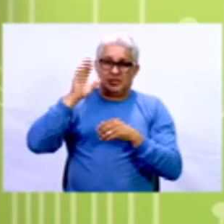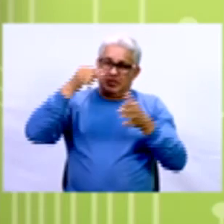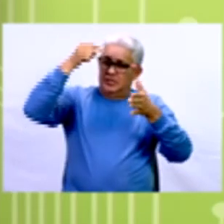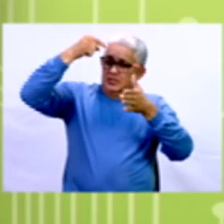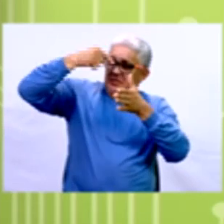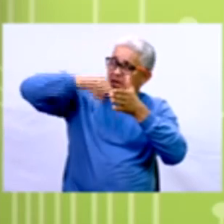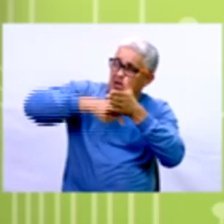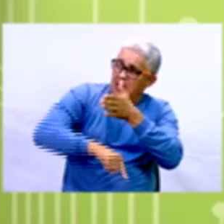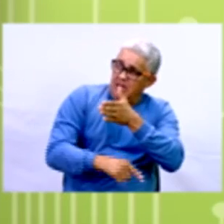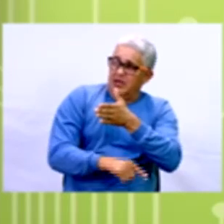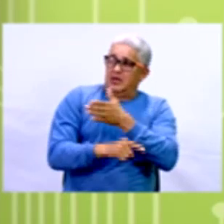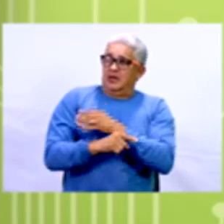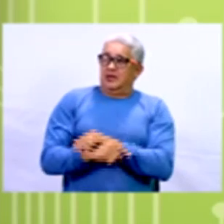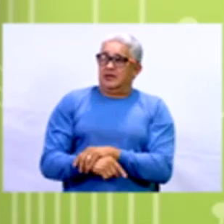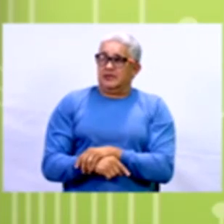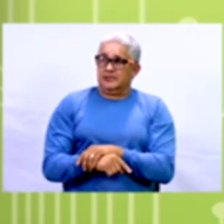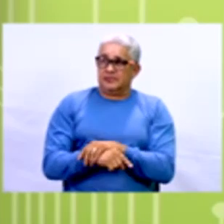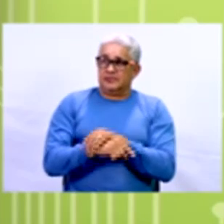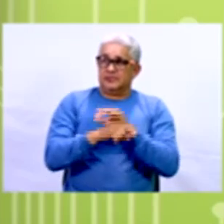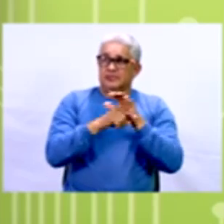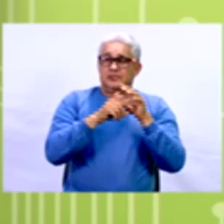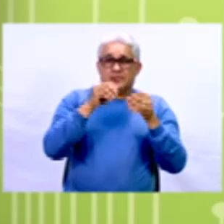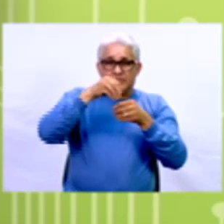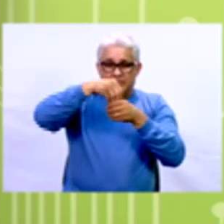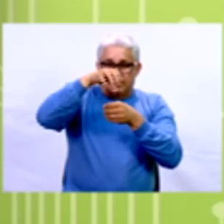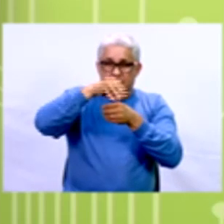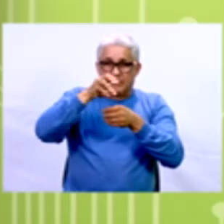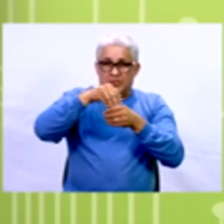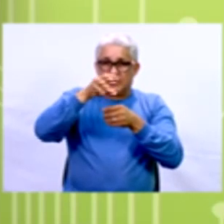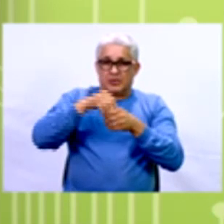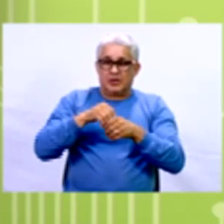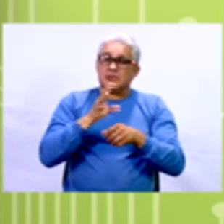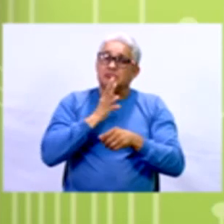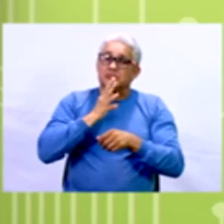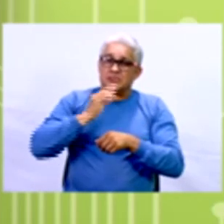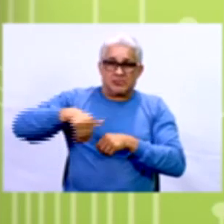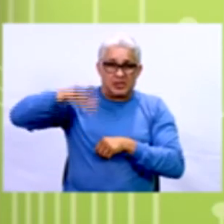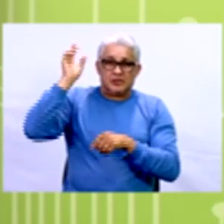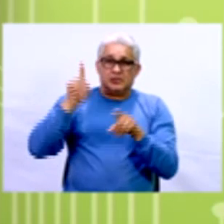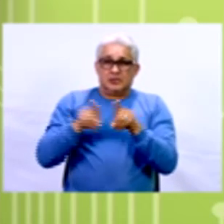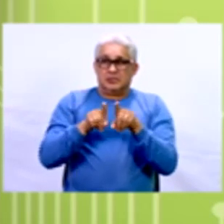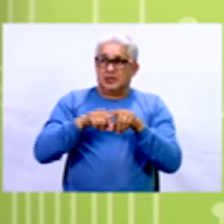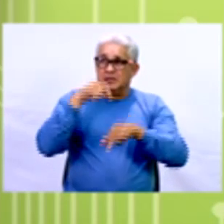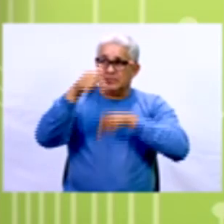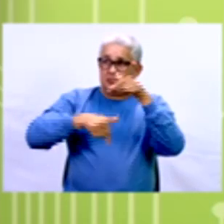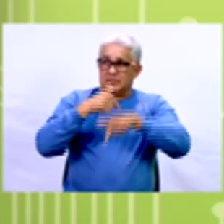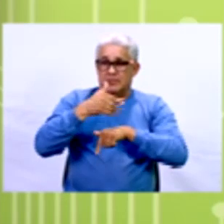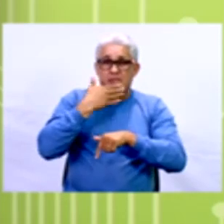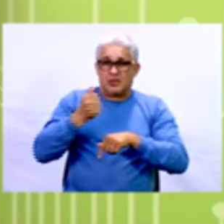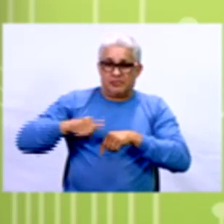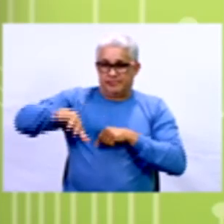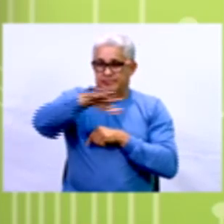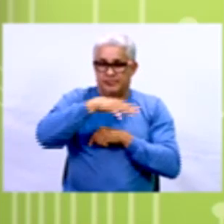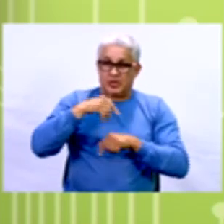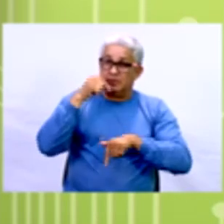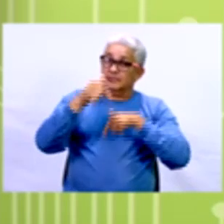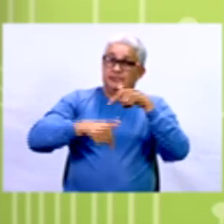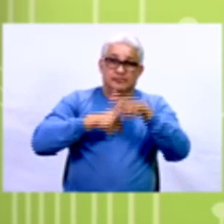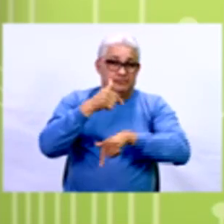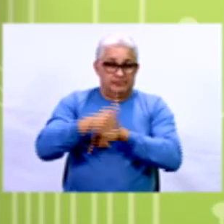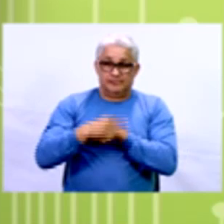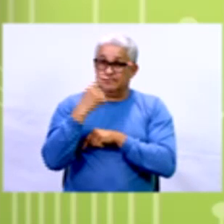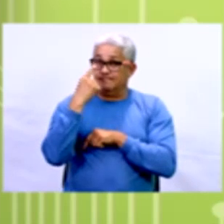aprofundar em determinado conteúdo para conhecer mais e trabalhar nessa área aí. É um trabalho